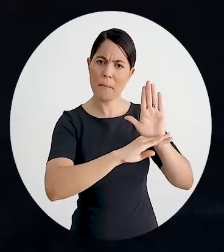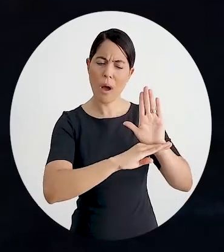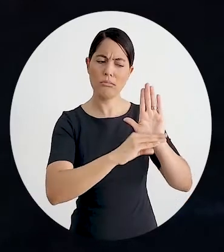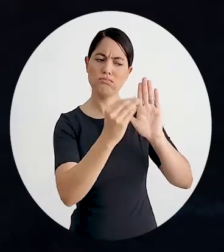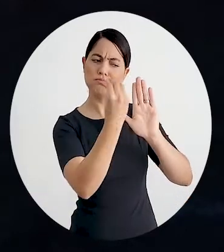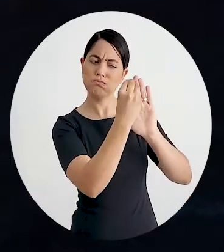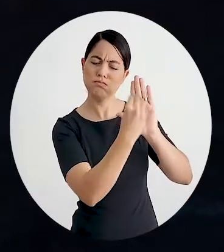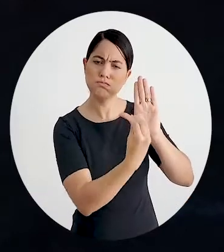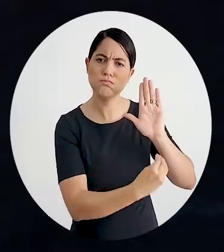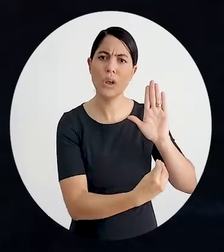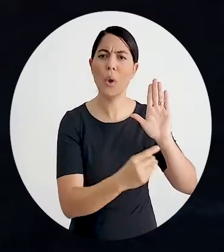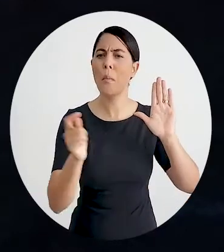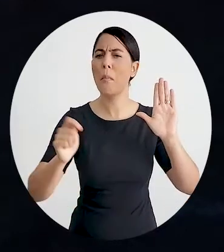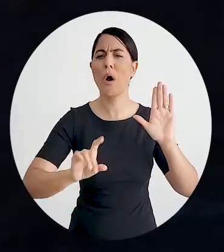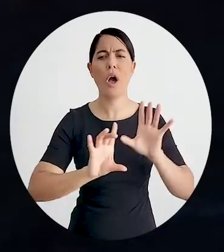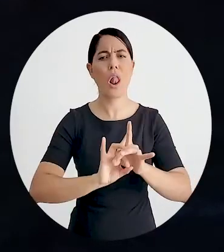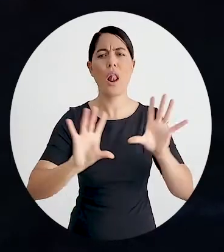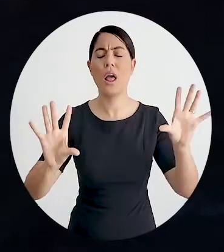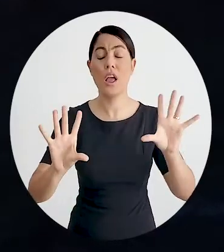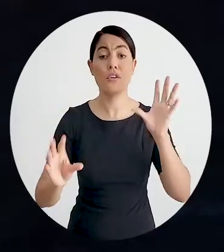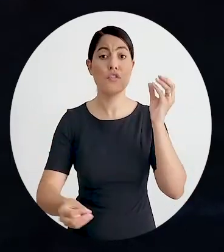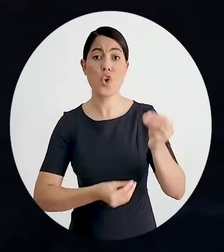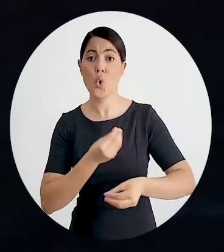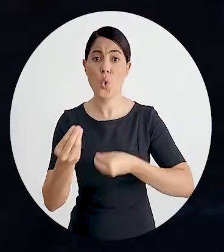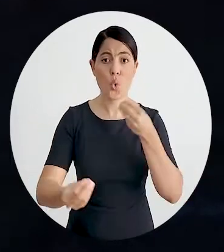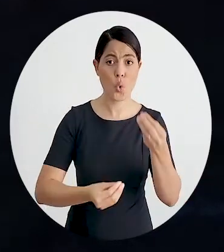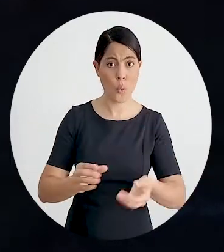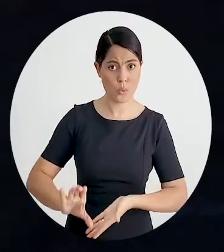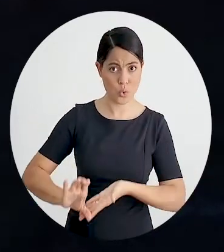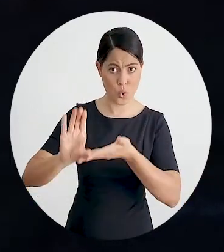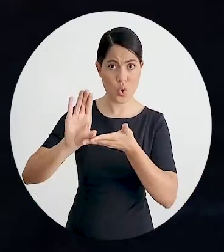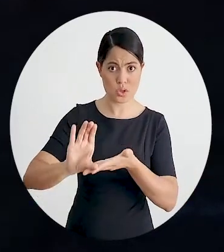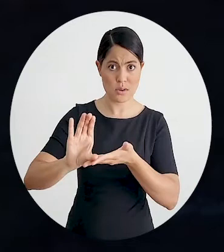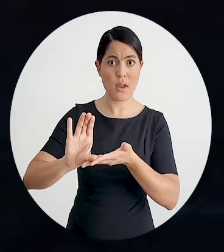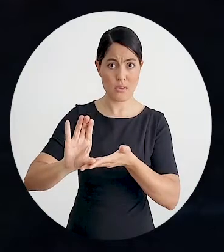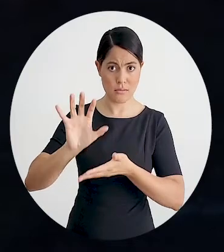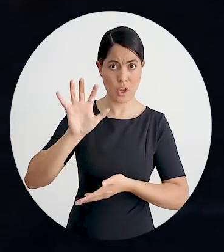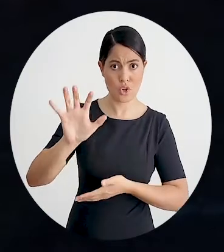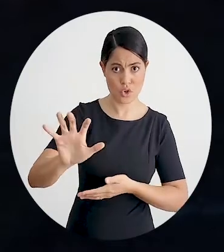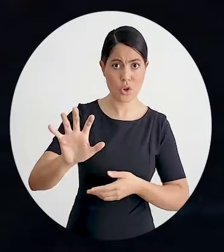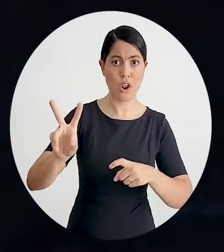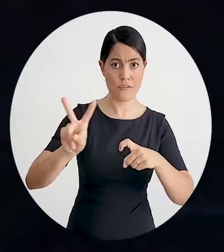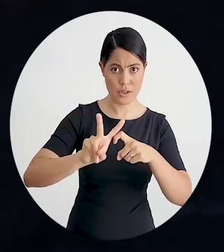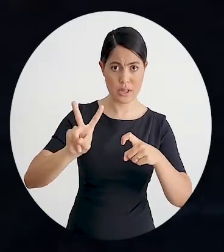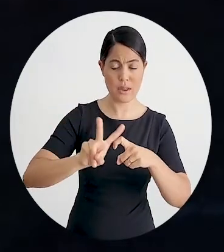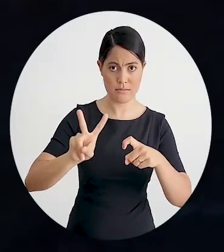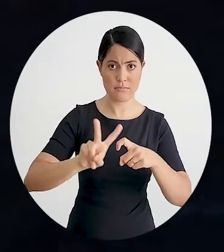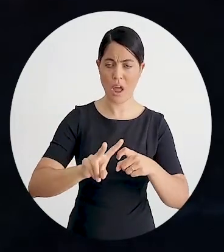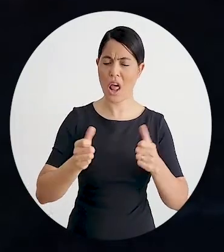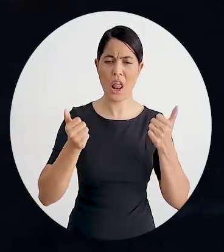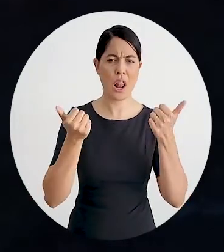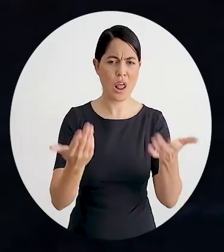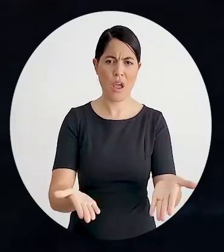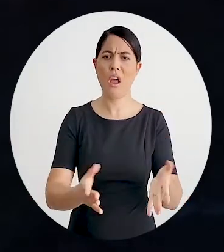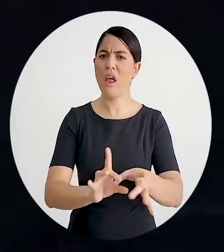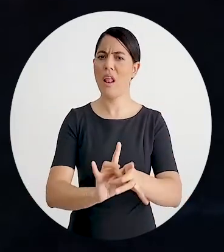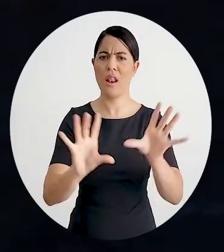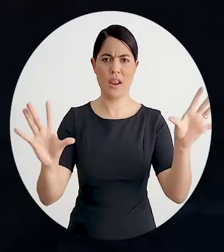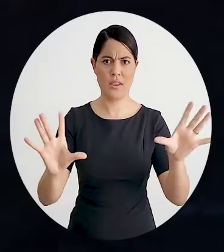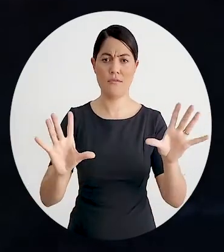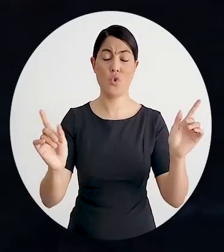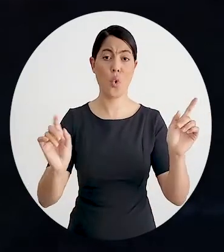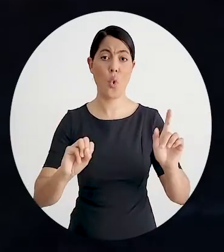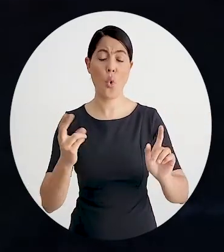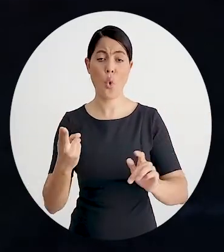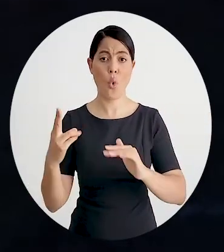você pode contribuir, seja comprando e entregando no Conselho, ou seja, se você já tiver na sua casa,